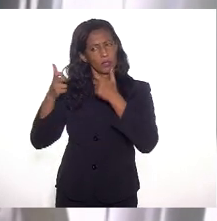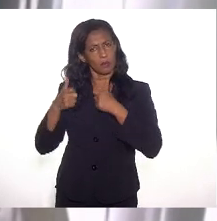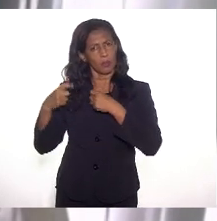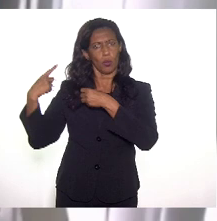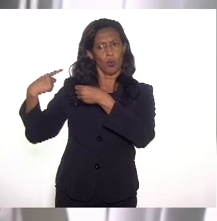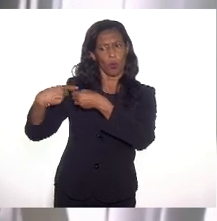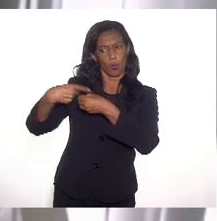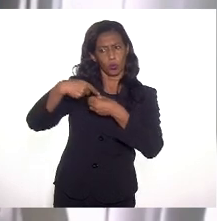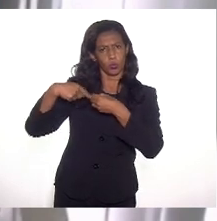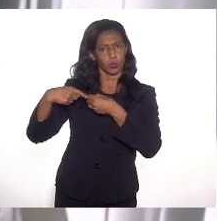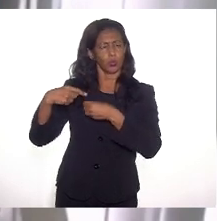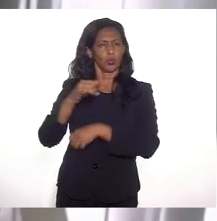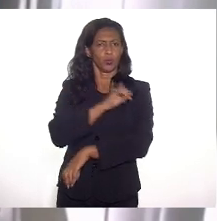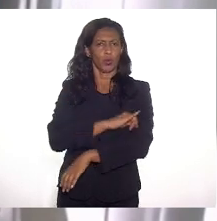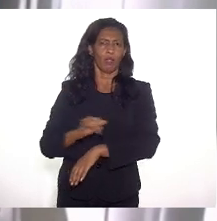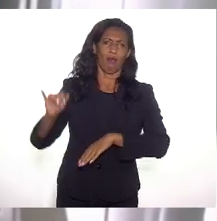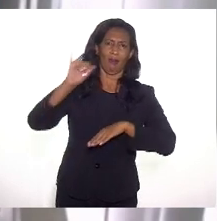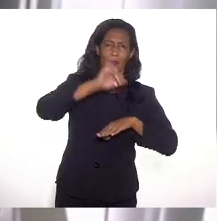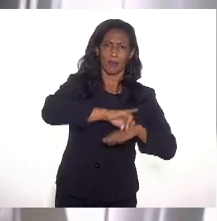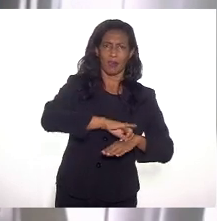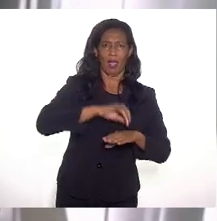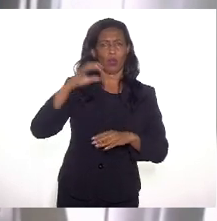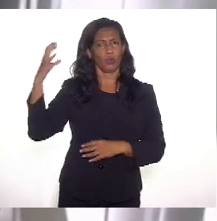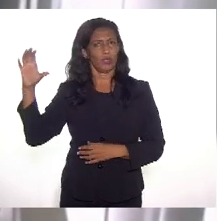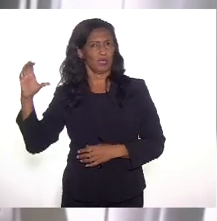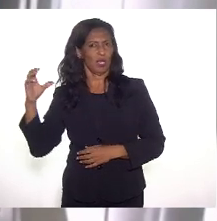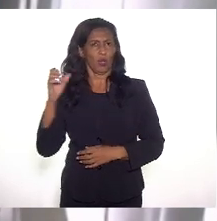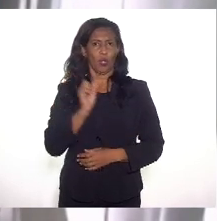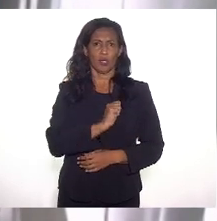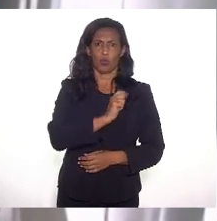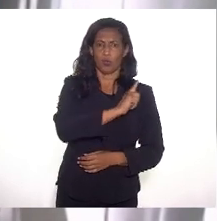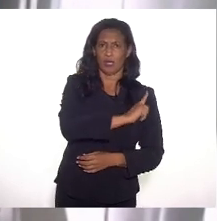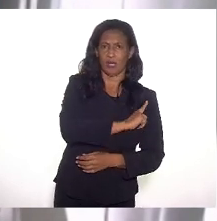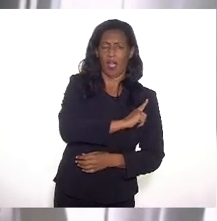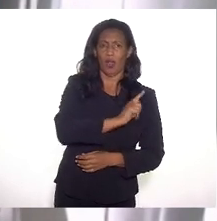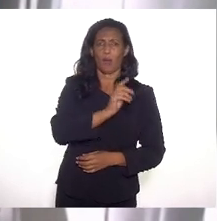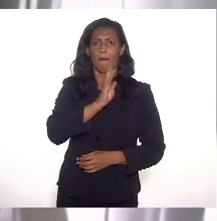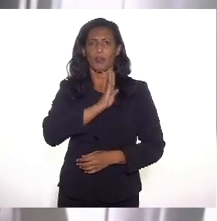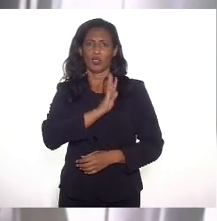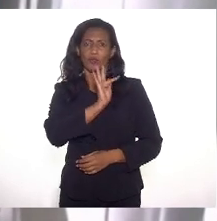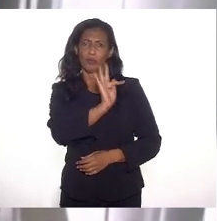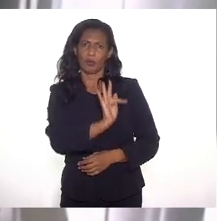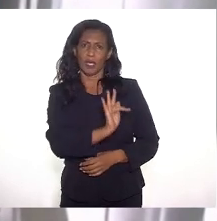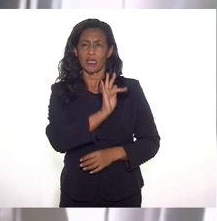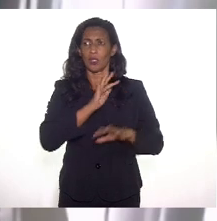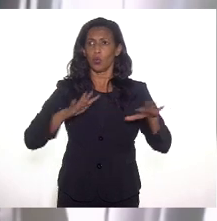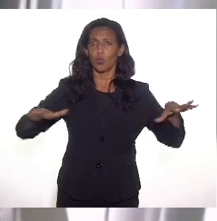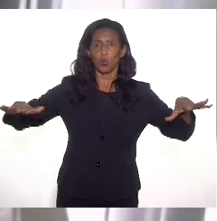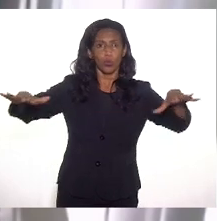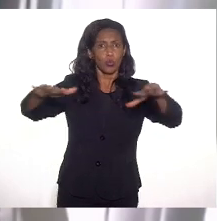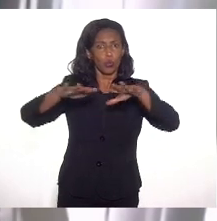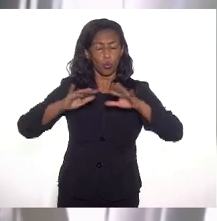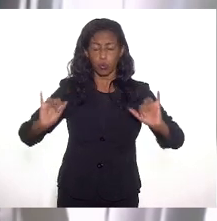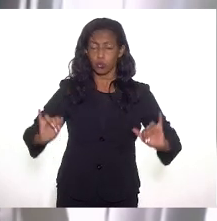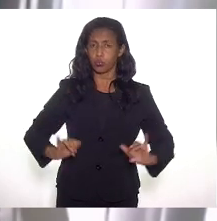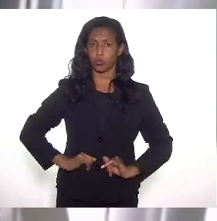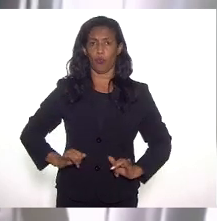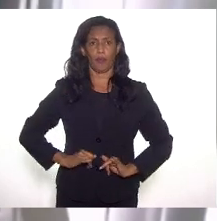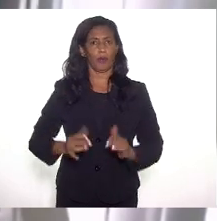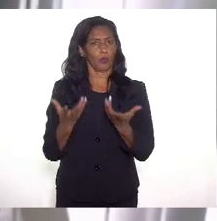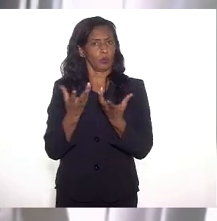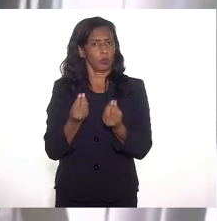municípios do Rio de Janeiro, na capital, em Niterói, em São Gonçalo, Baixada Fluminense, enfim, em todo o estado, um sofrimento muito